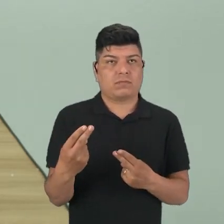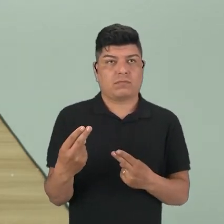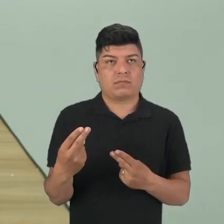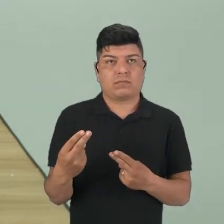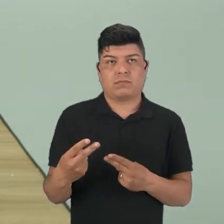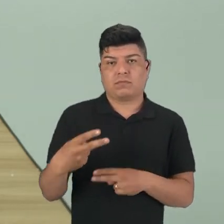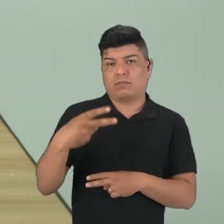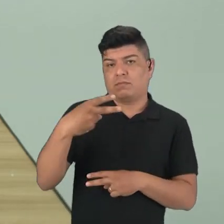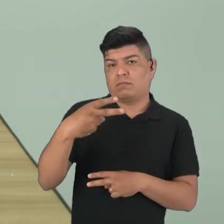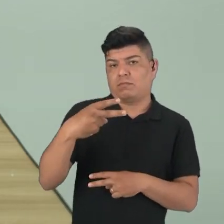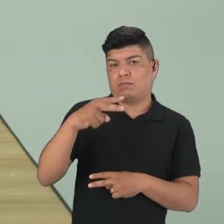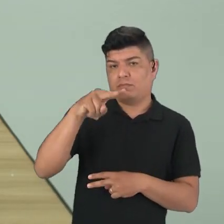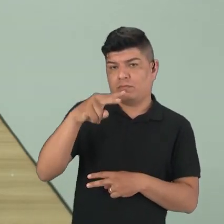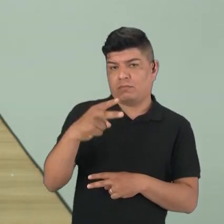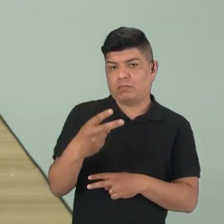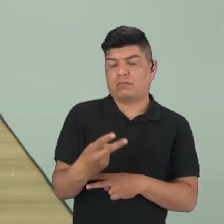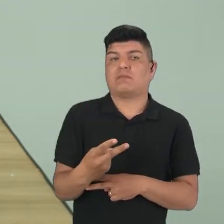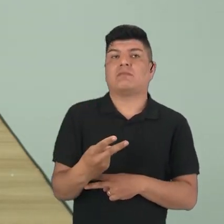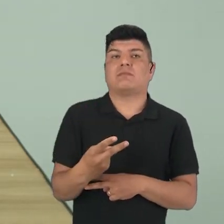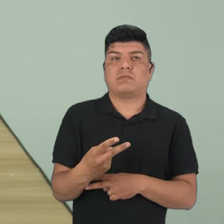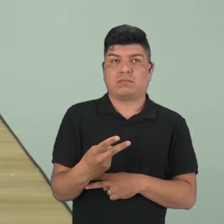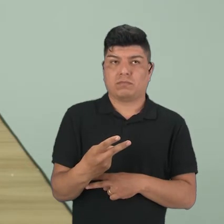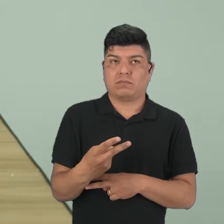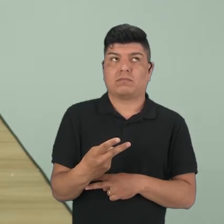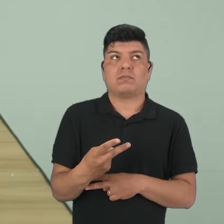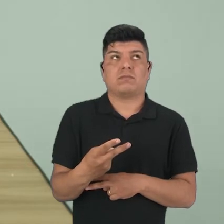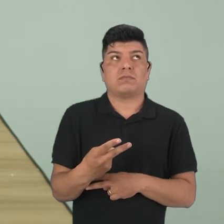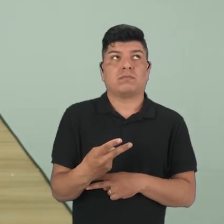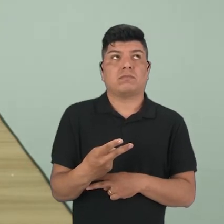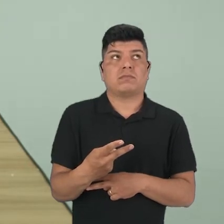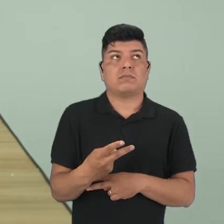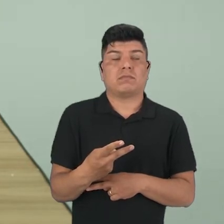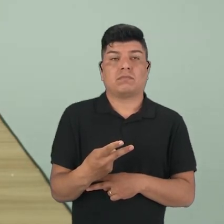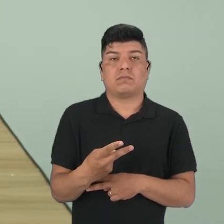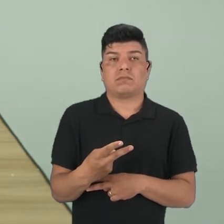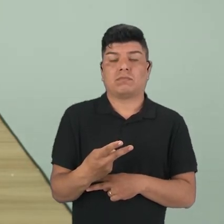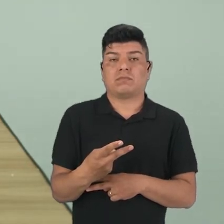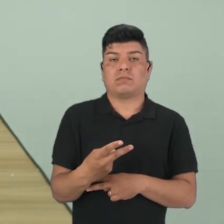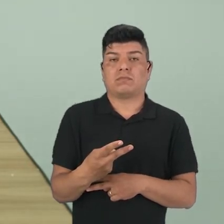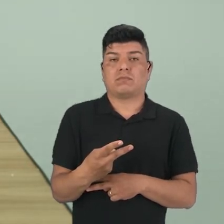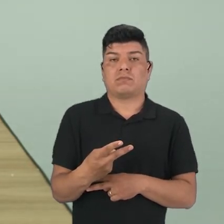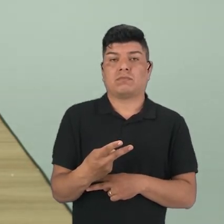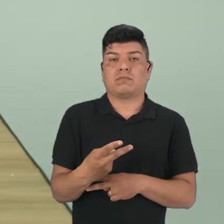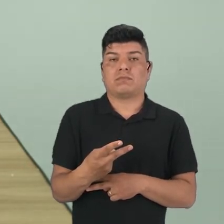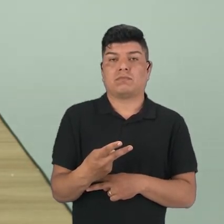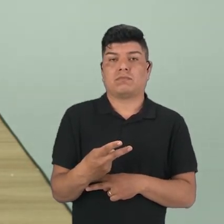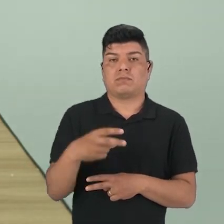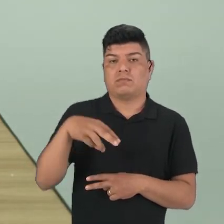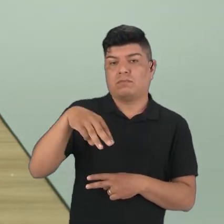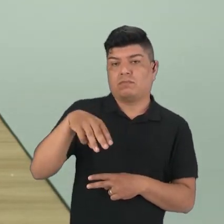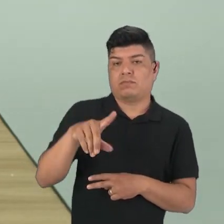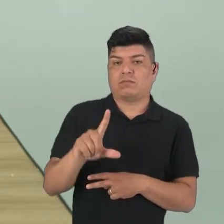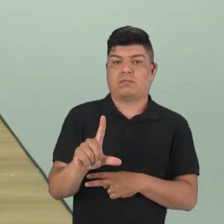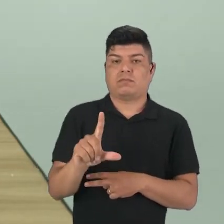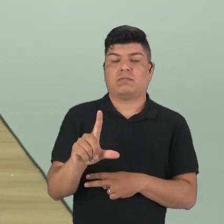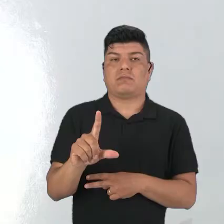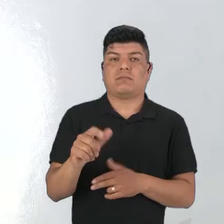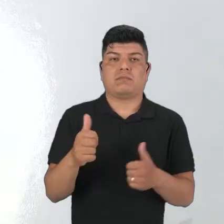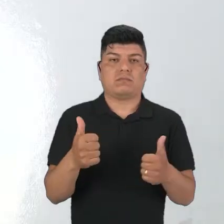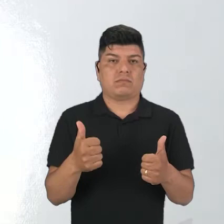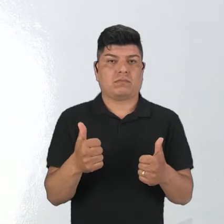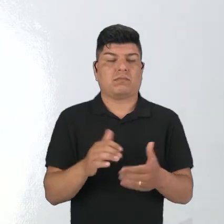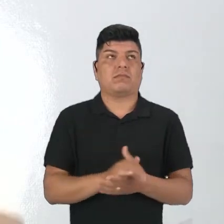a 2.000, ficou muito perto, né? ml. Não é